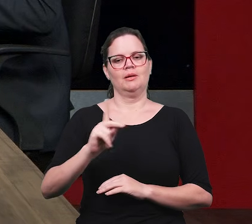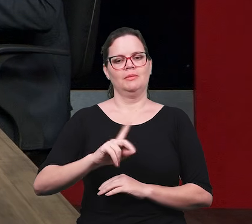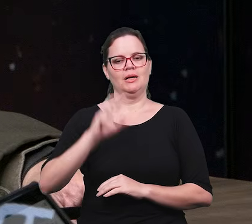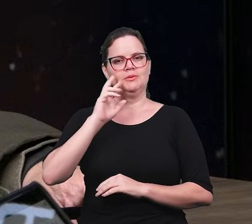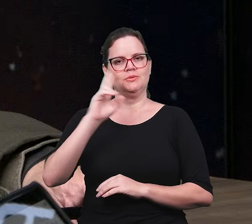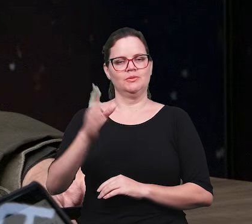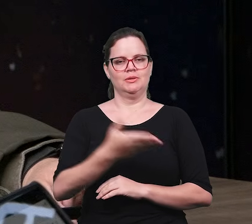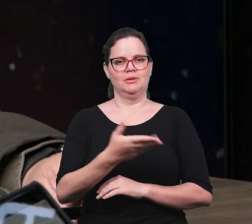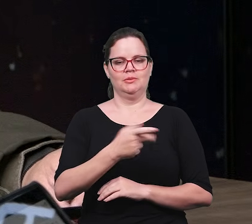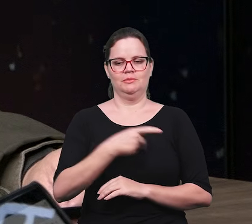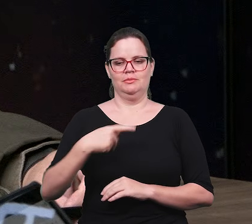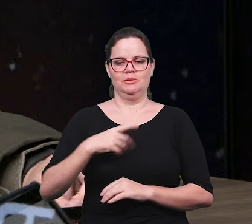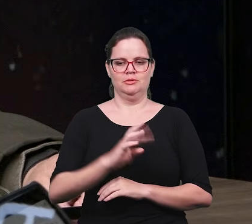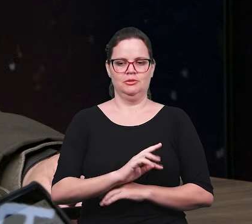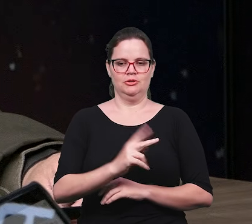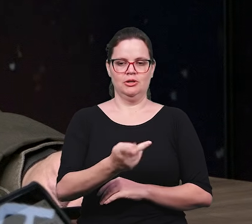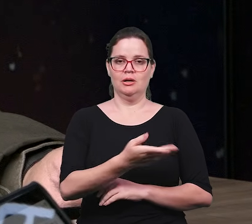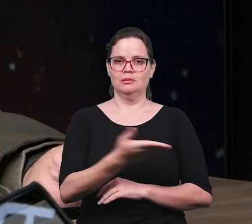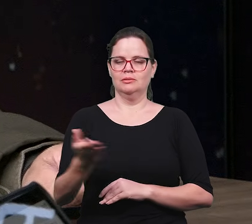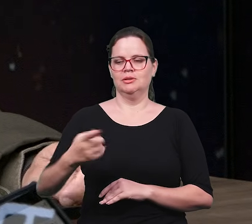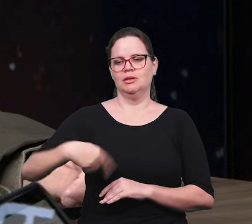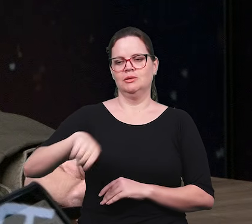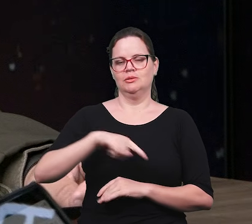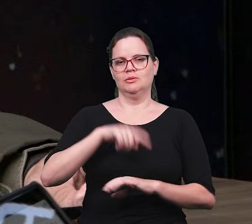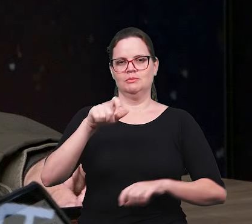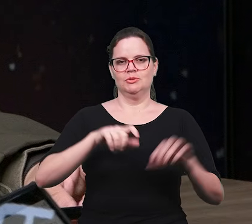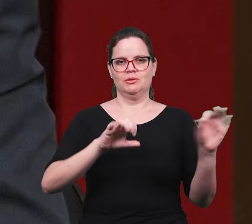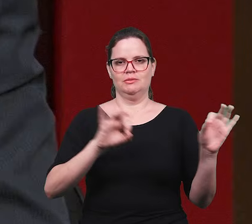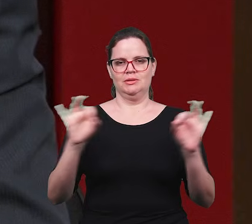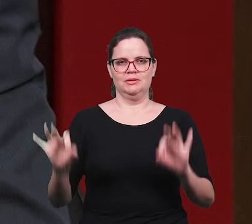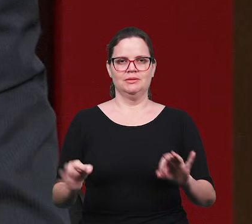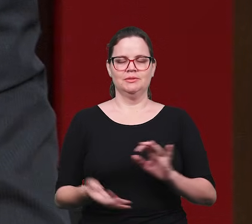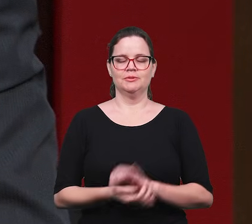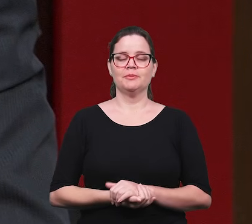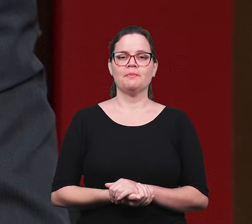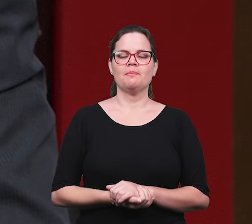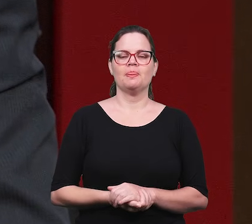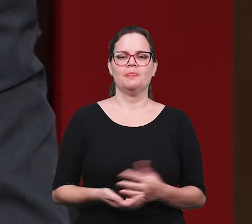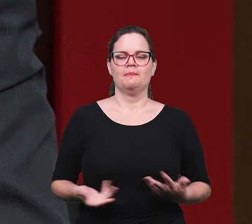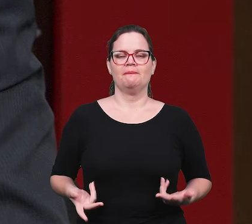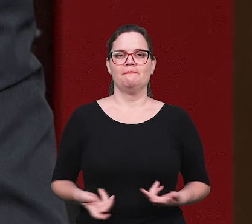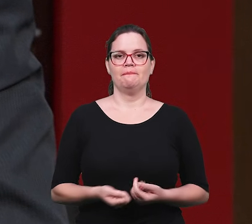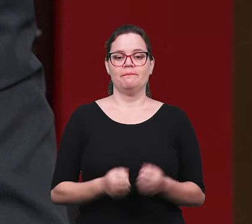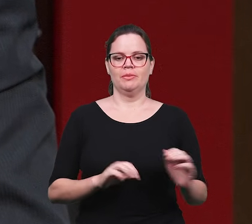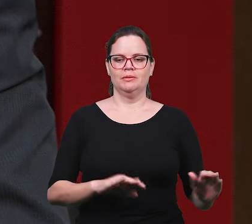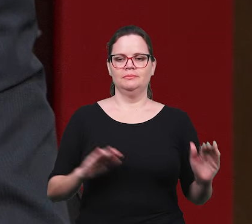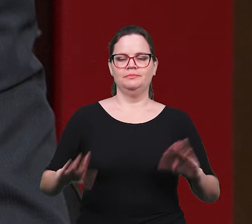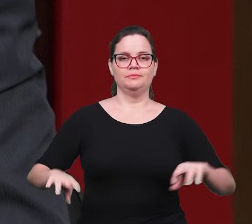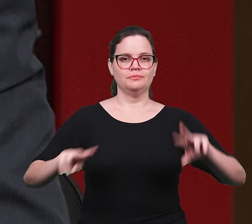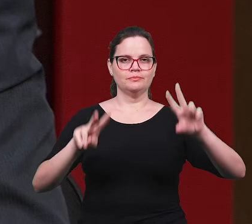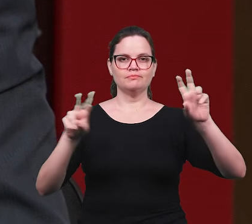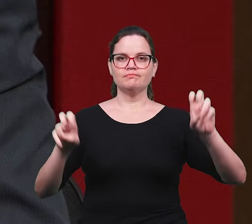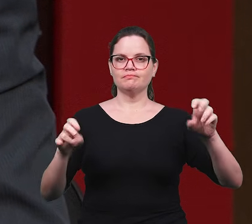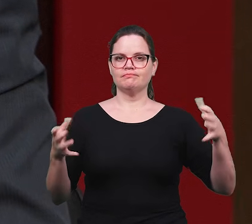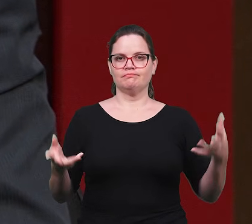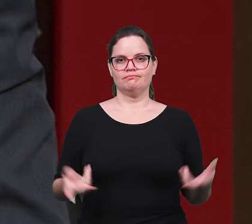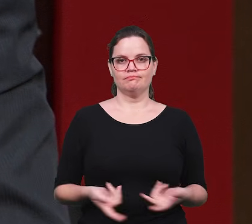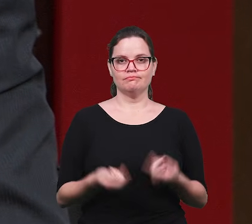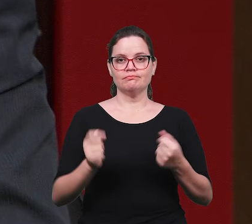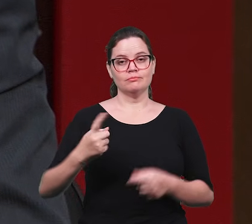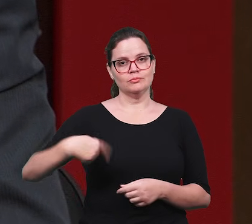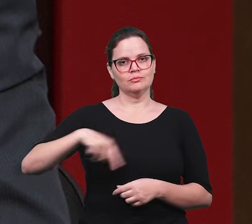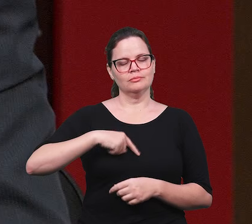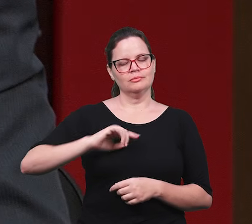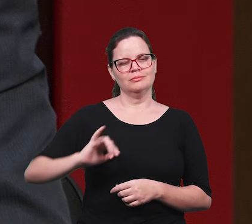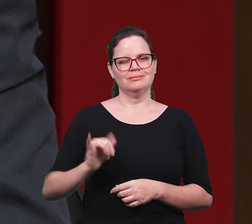Tiago. Paz do Senhor a todos os irmãos, pastor Rosetti. Maravilha. É um tema que tem sido maravilhoso, temos aprendido muito